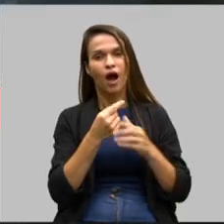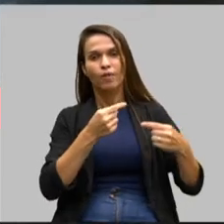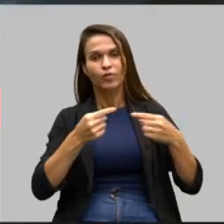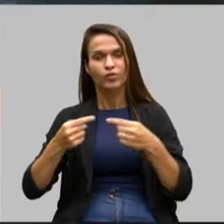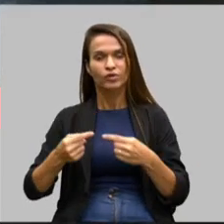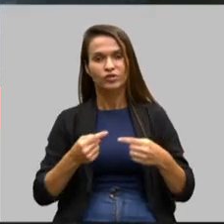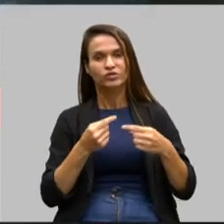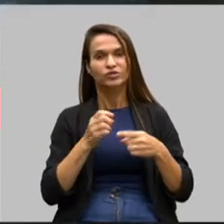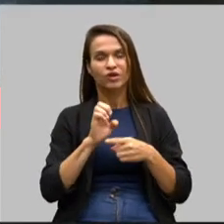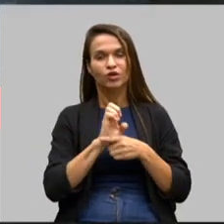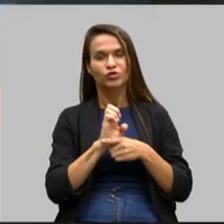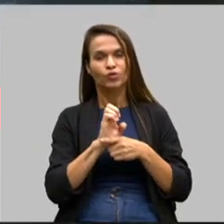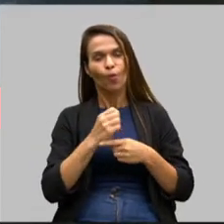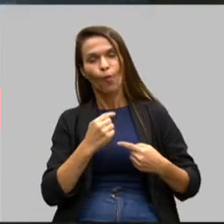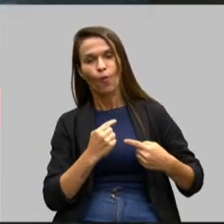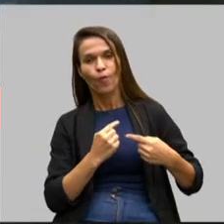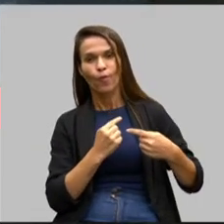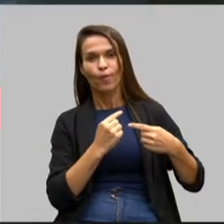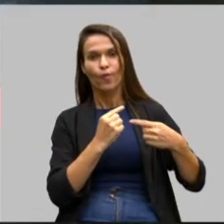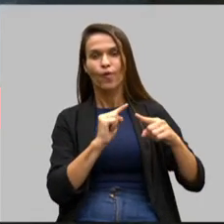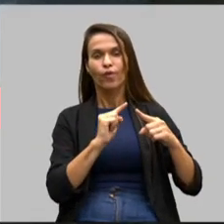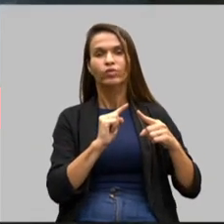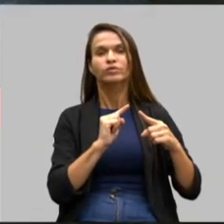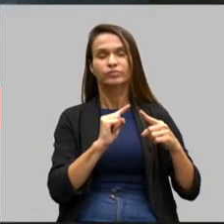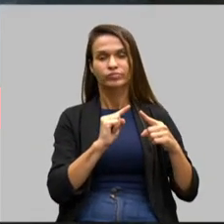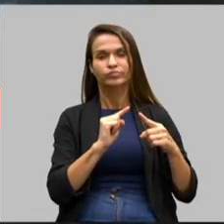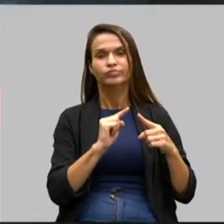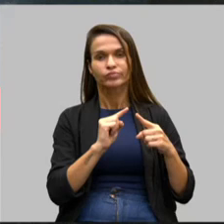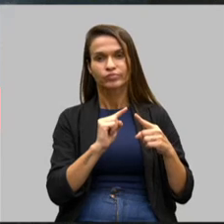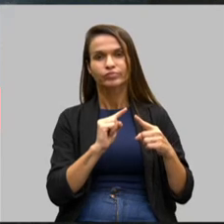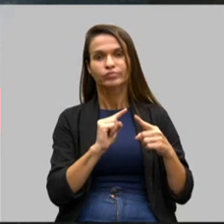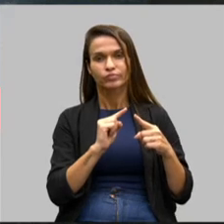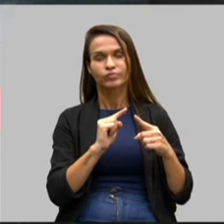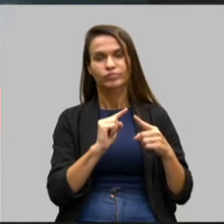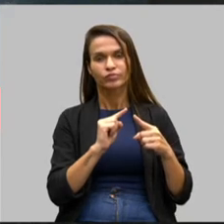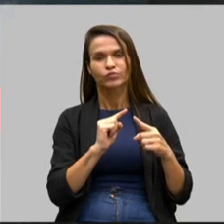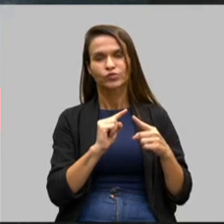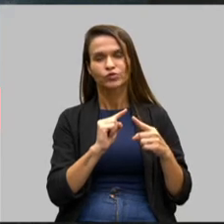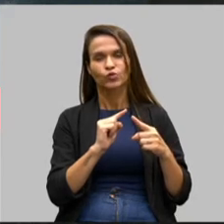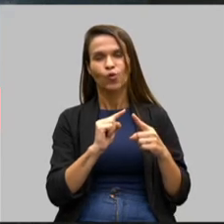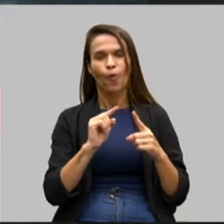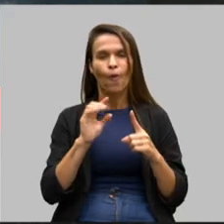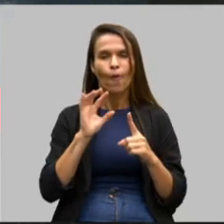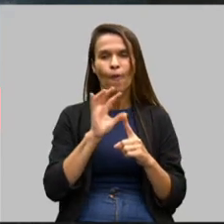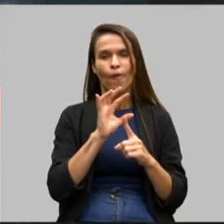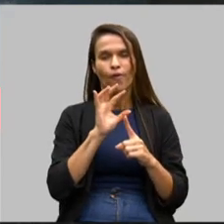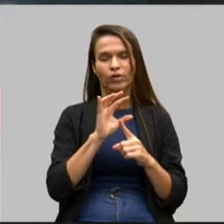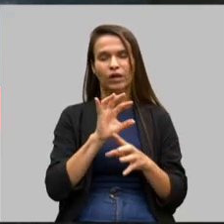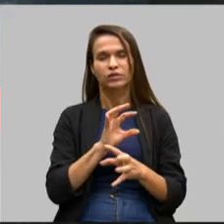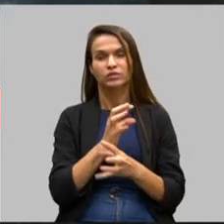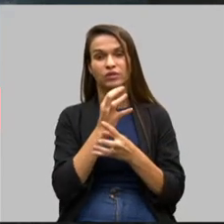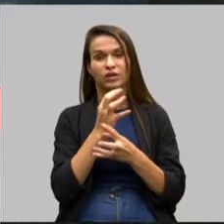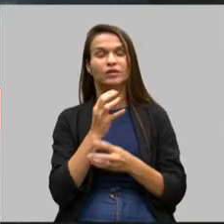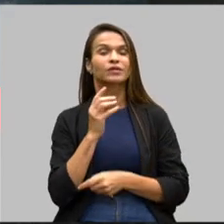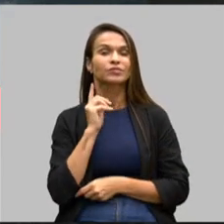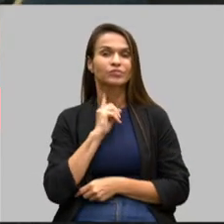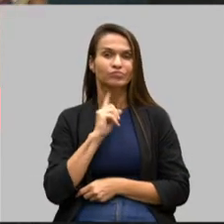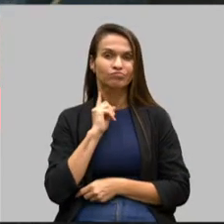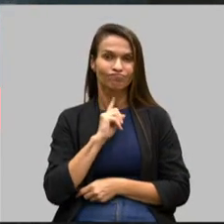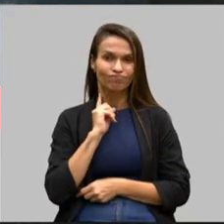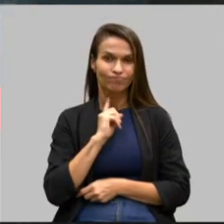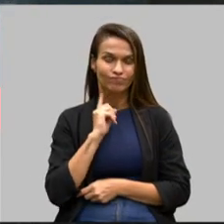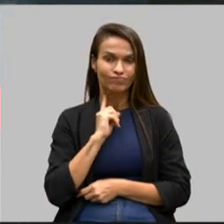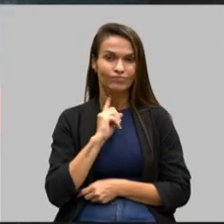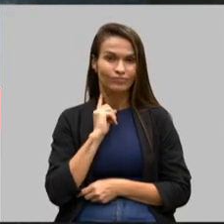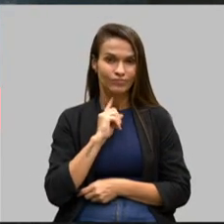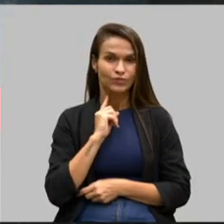combate e desertificação e mitigação dos efeitos da seca em Minas Gerais e da outras providências, que está na